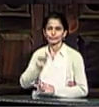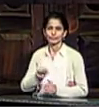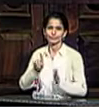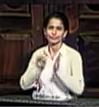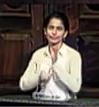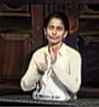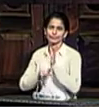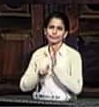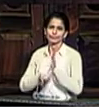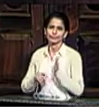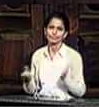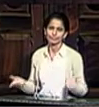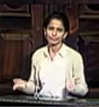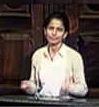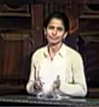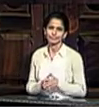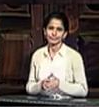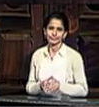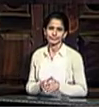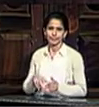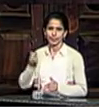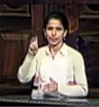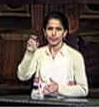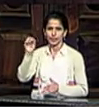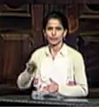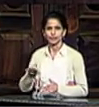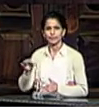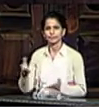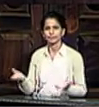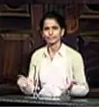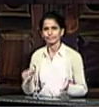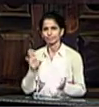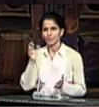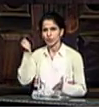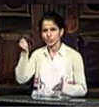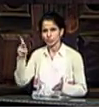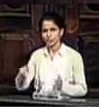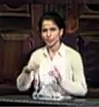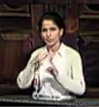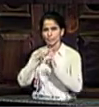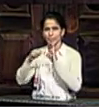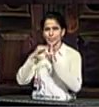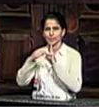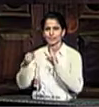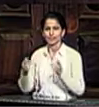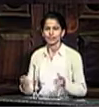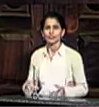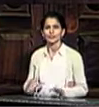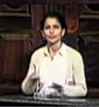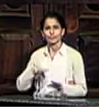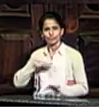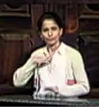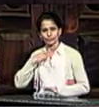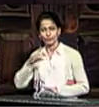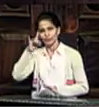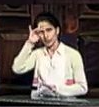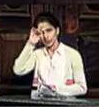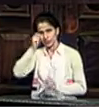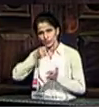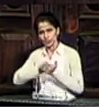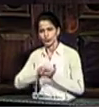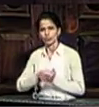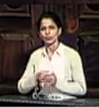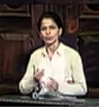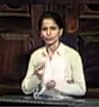de 50% dos seus vencimentos, ou da sua aposentadoria. E nessa coragem de decidir, e